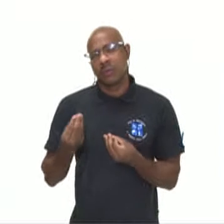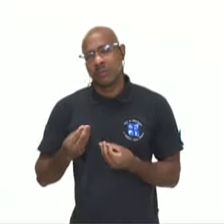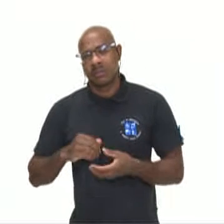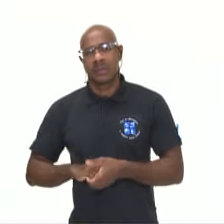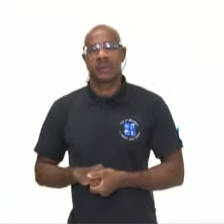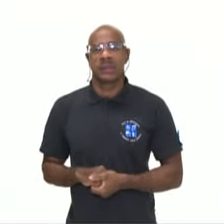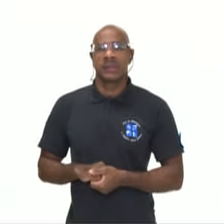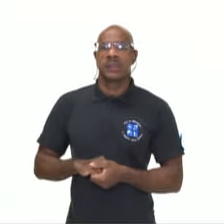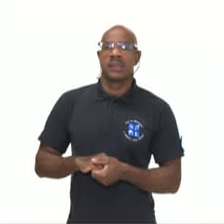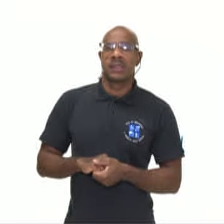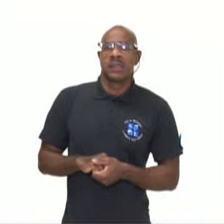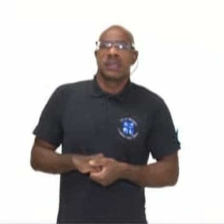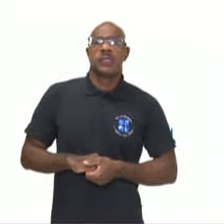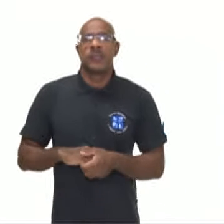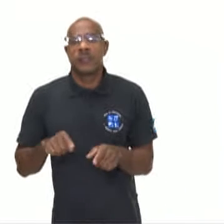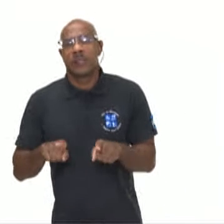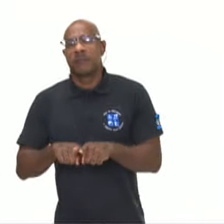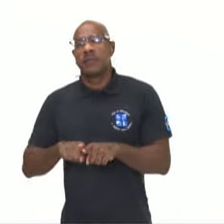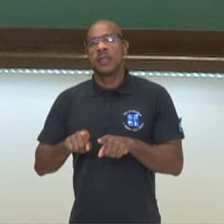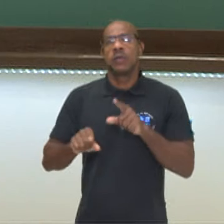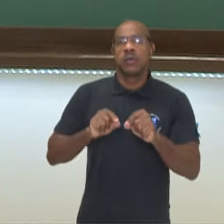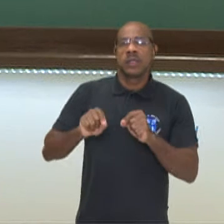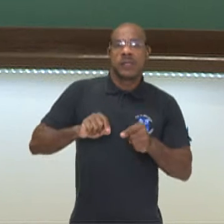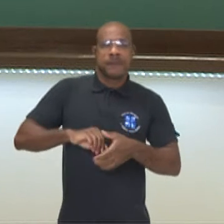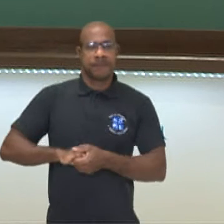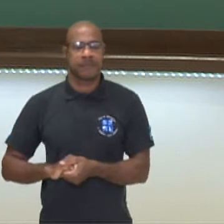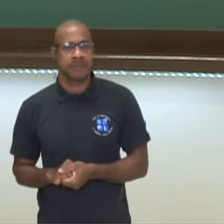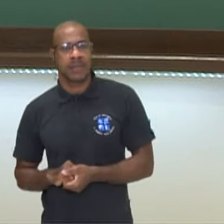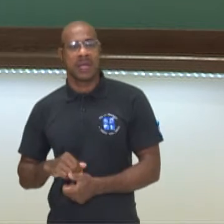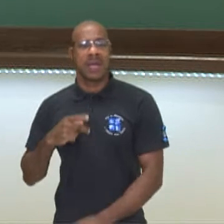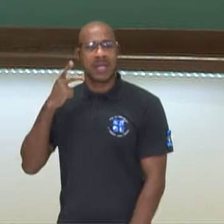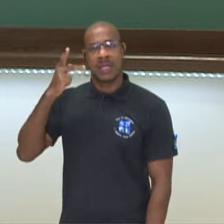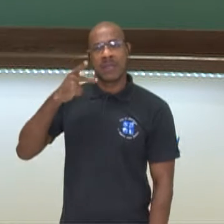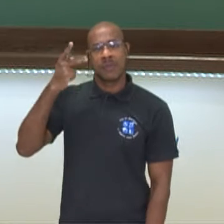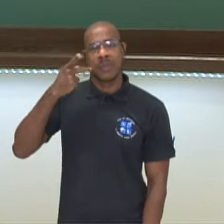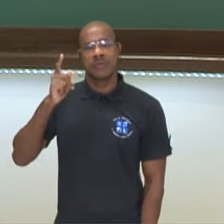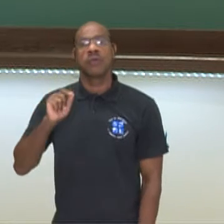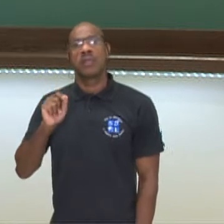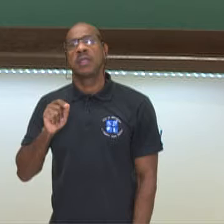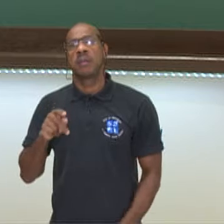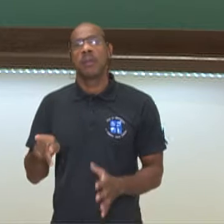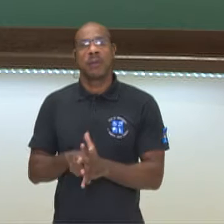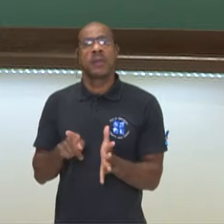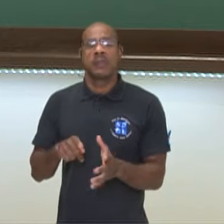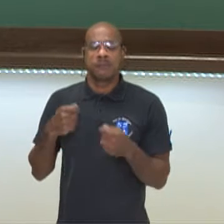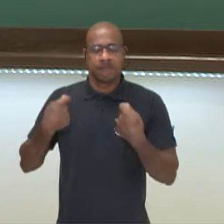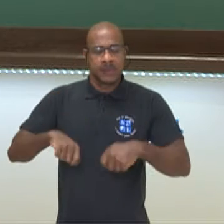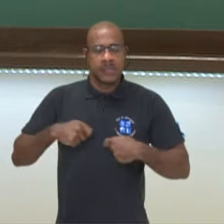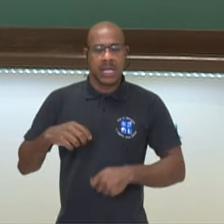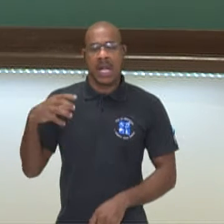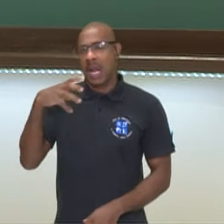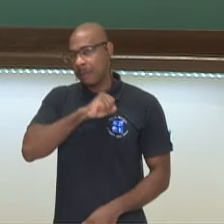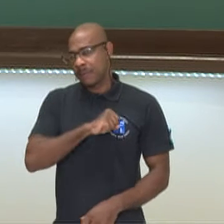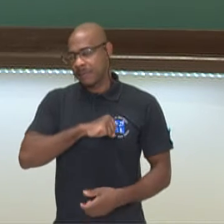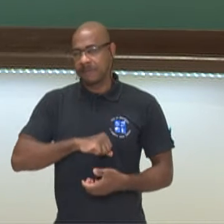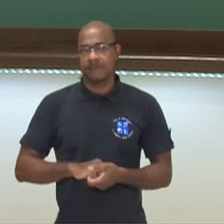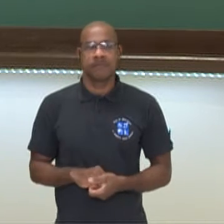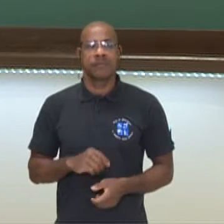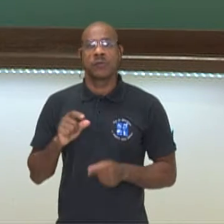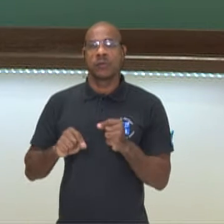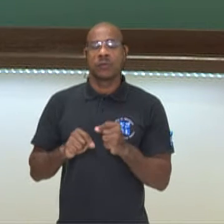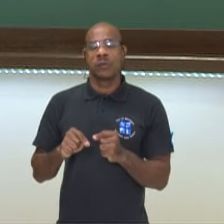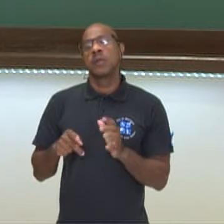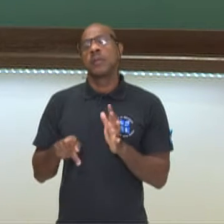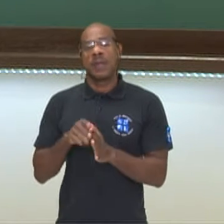né, mais, entre aspas, assistencialistas, né, políticas voltadas a uma necessidade mais imediata da